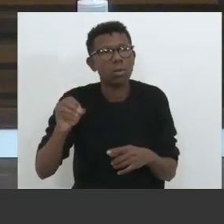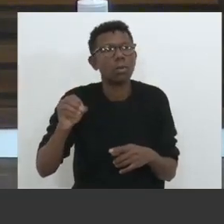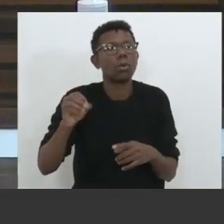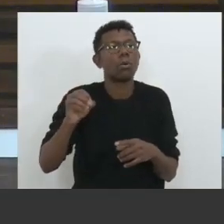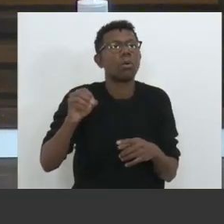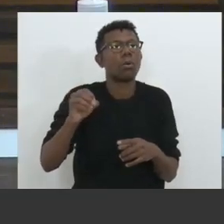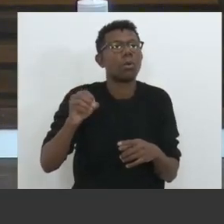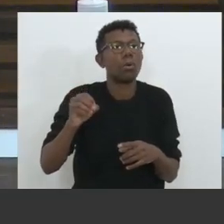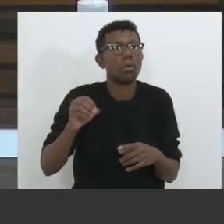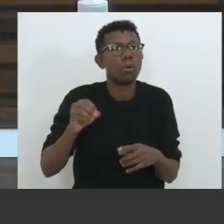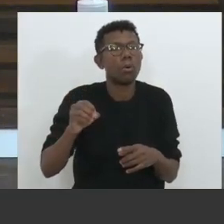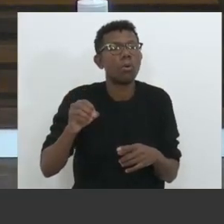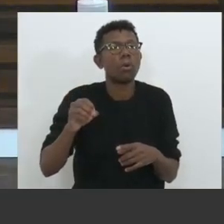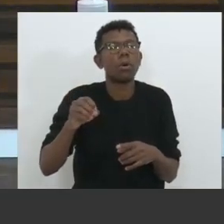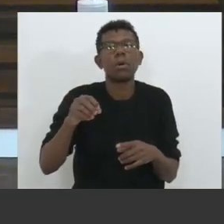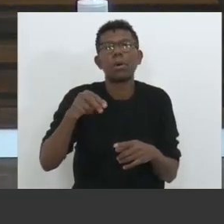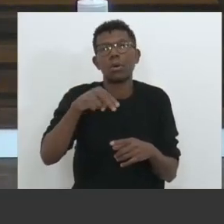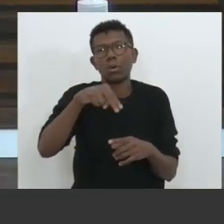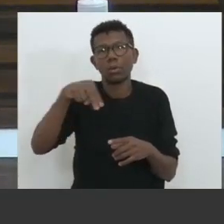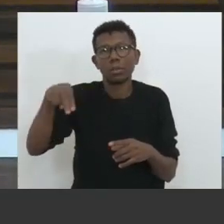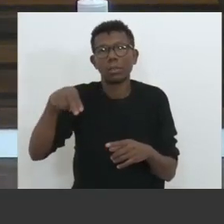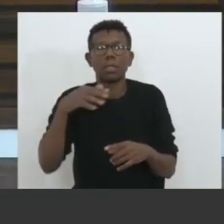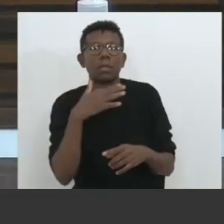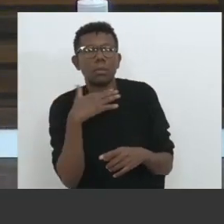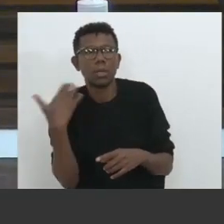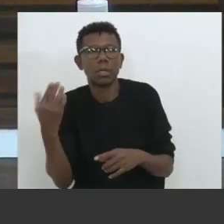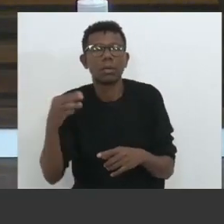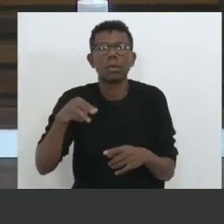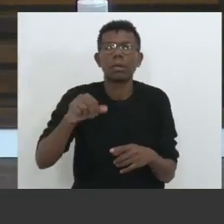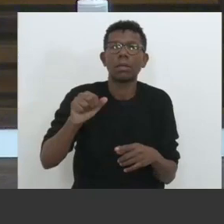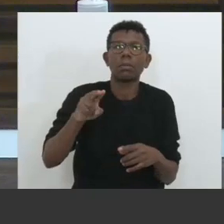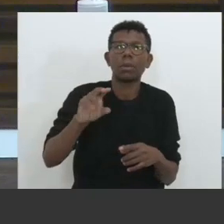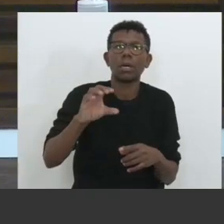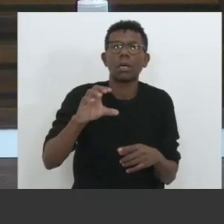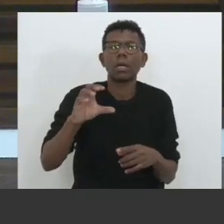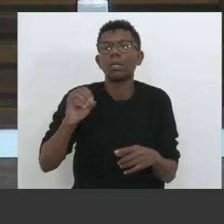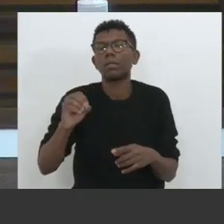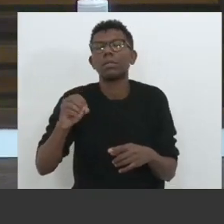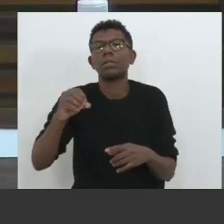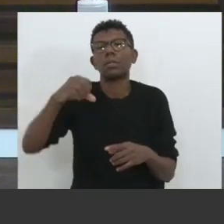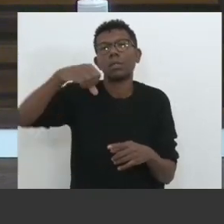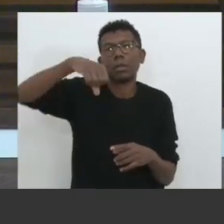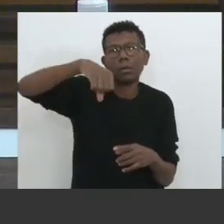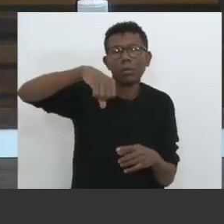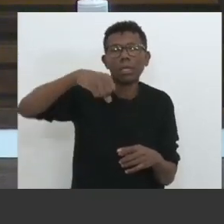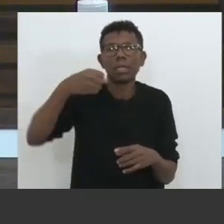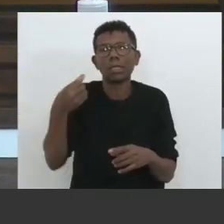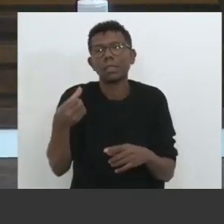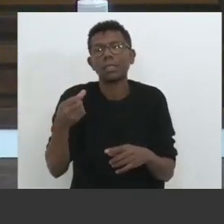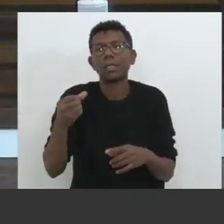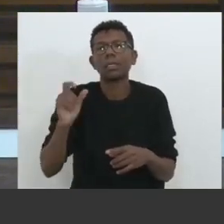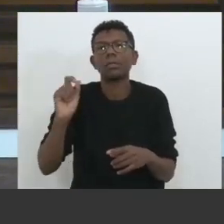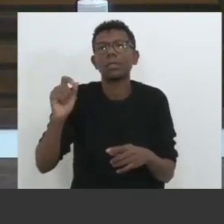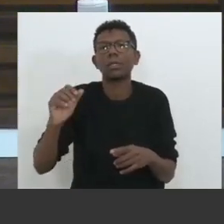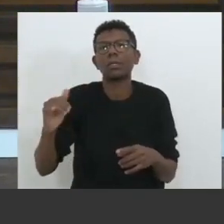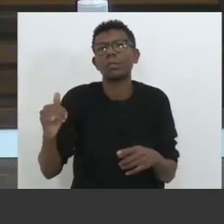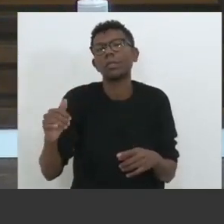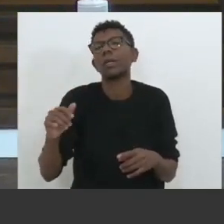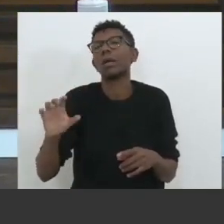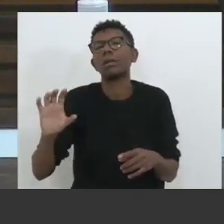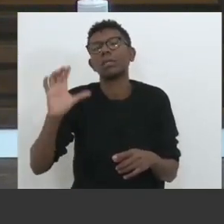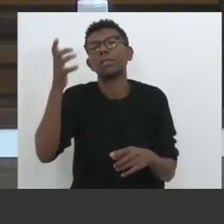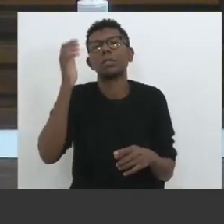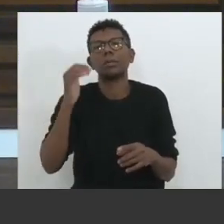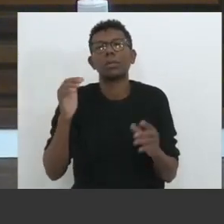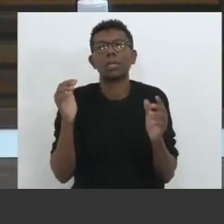e em março de 96 aconteceu o acidente e ele falou ainda e você vai tá organizando o nosso